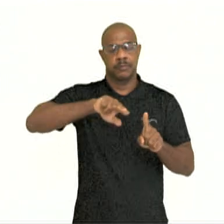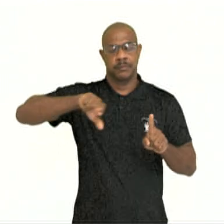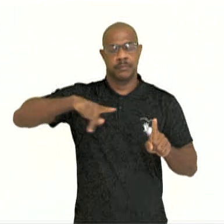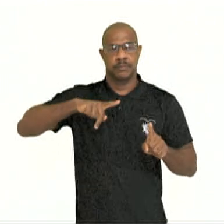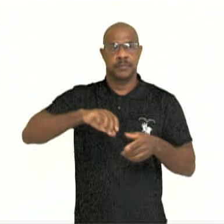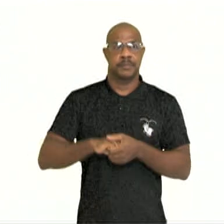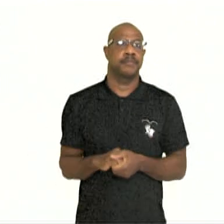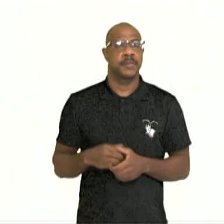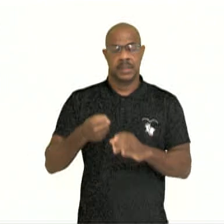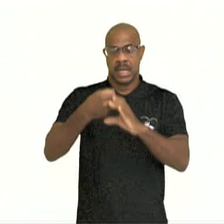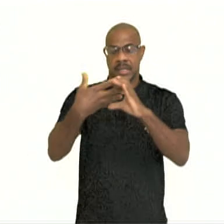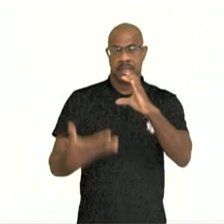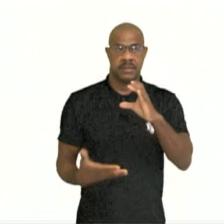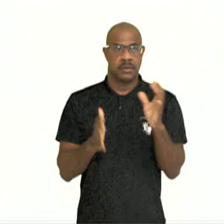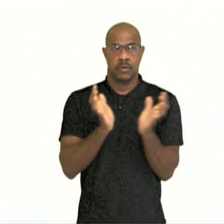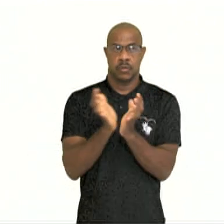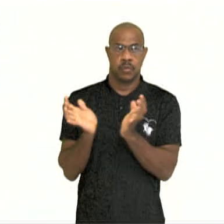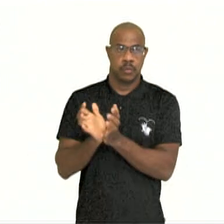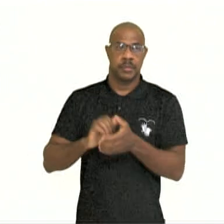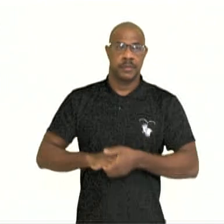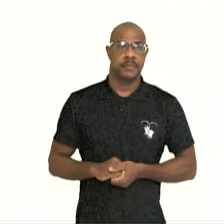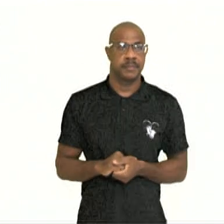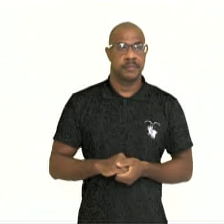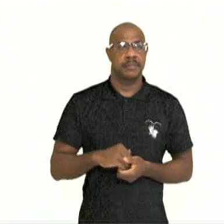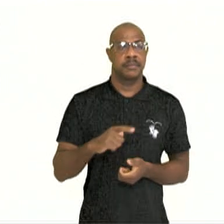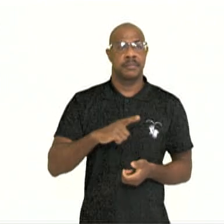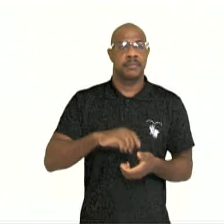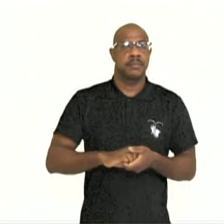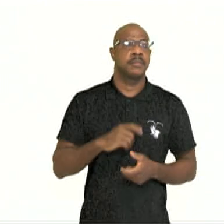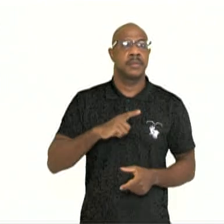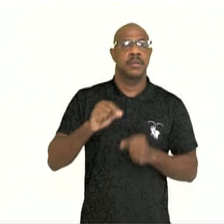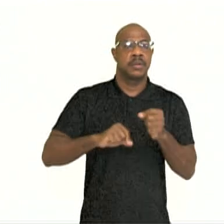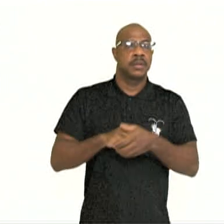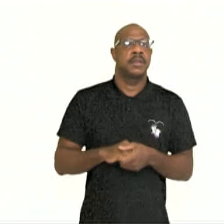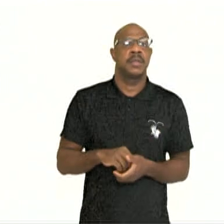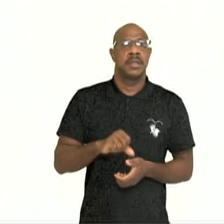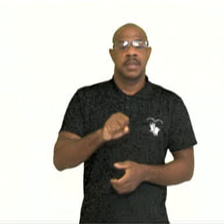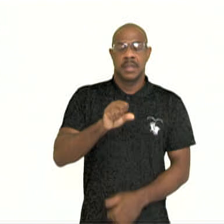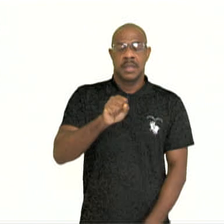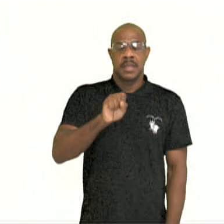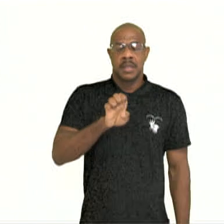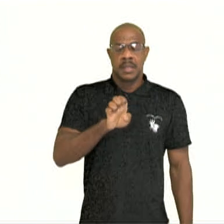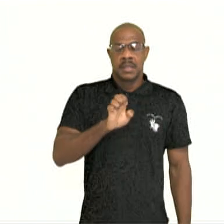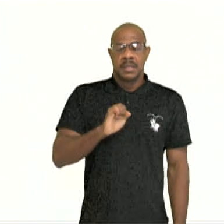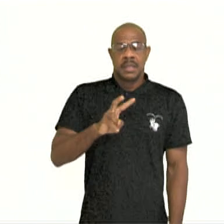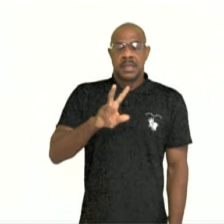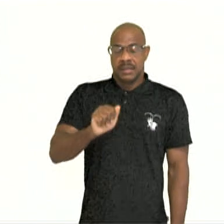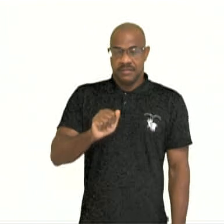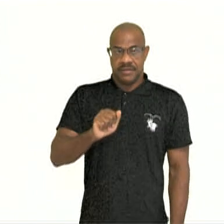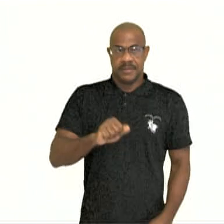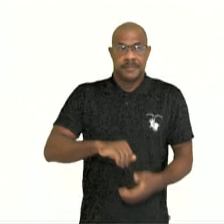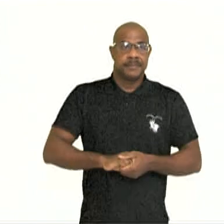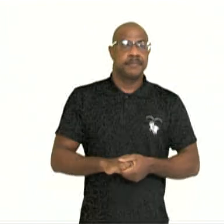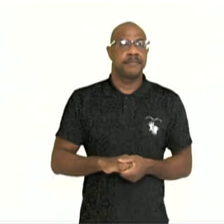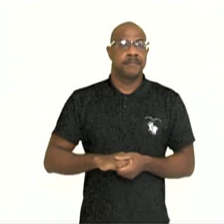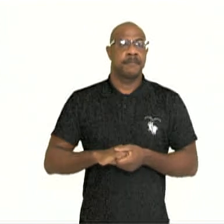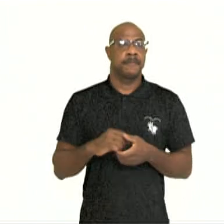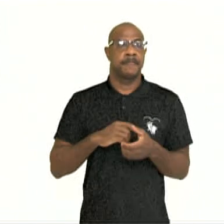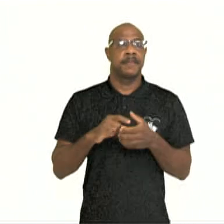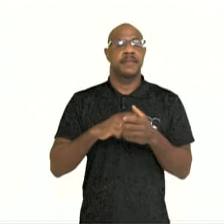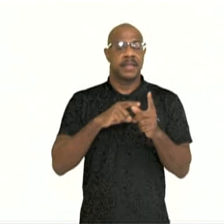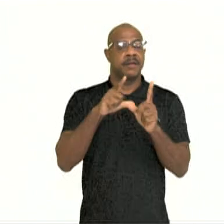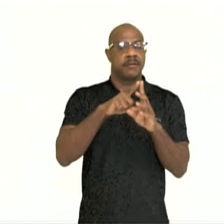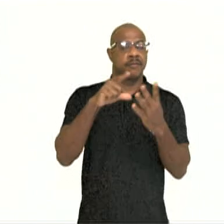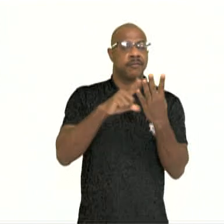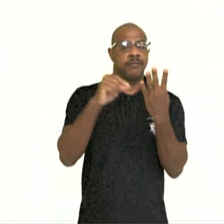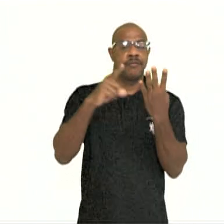Características, então, deste grupo. Então, eles possuem vasos condutores de seiva, como nós falamos, que são vasculares. Possuem folhas,